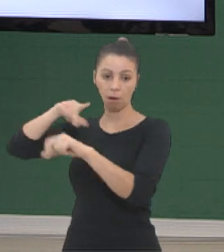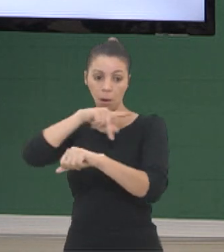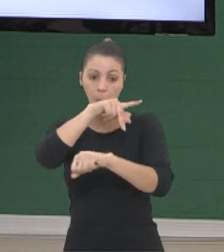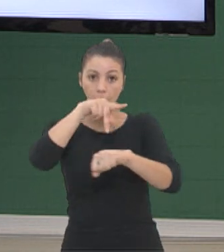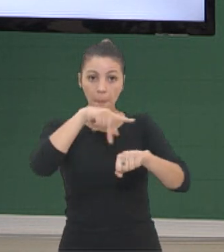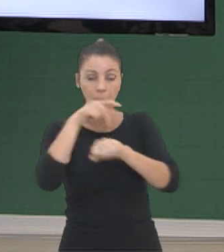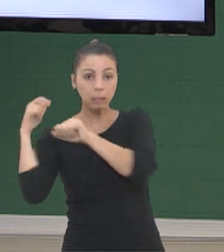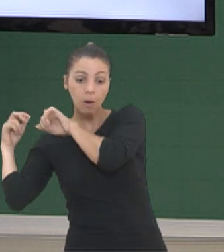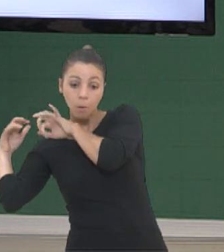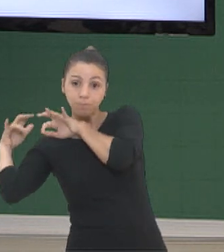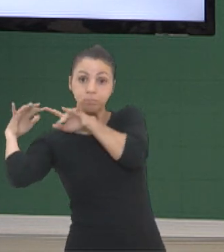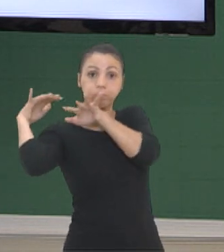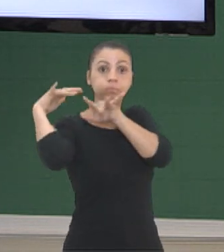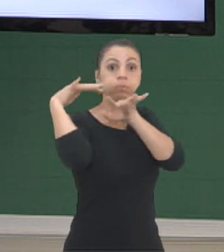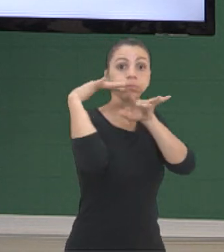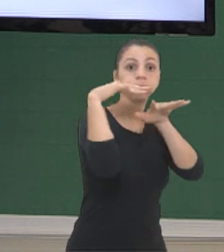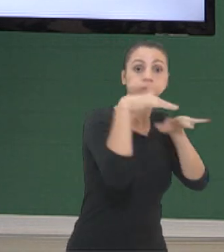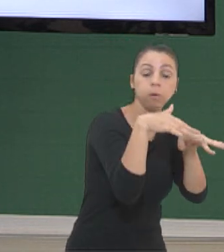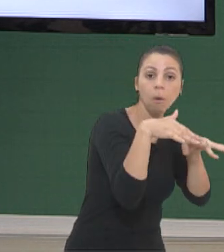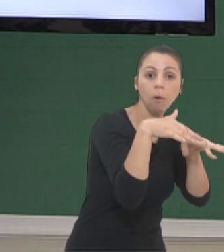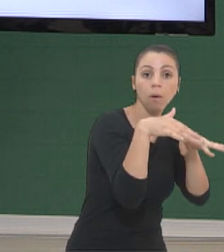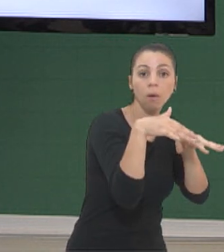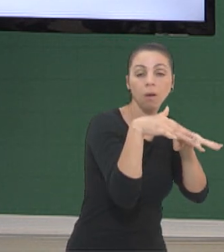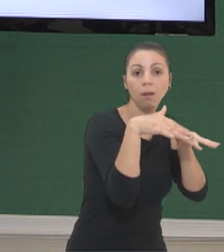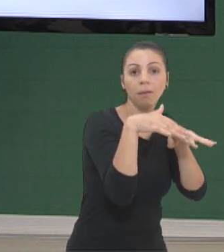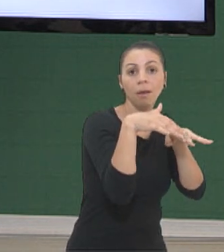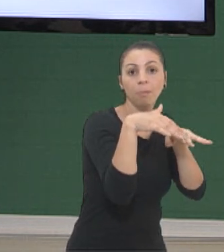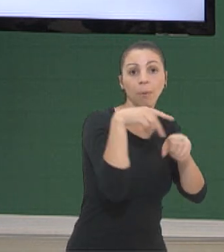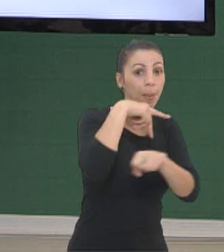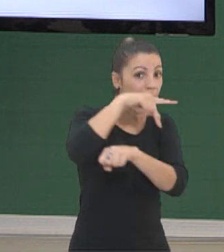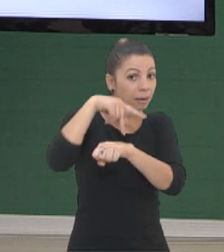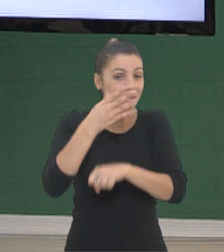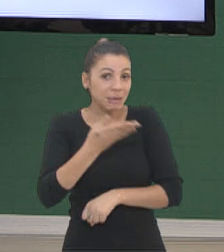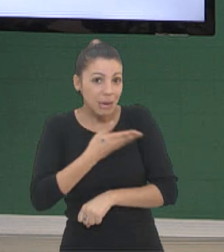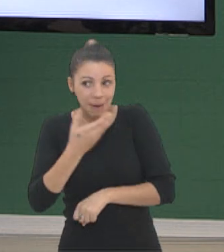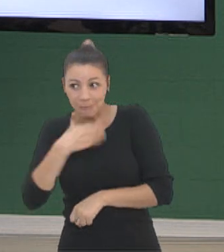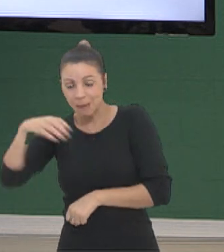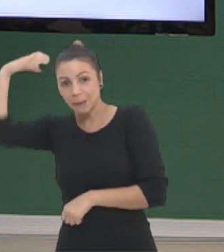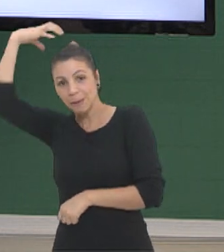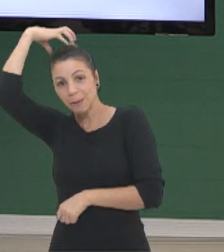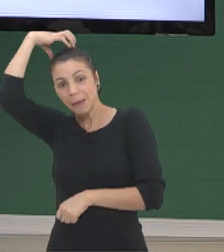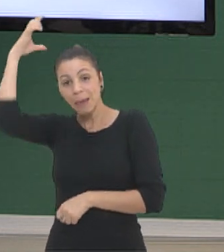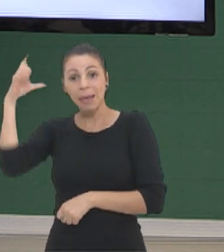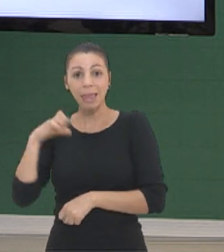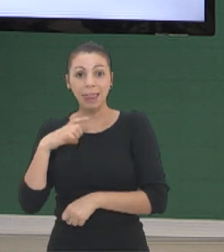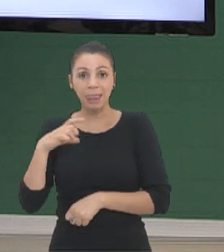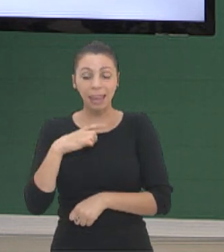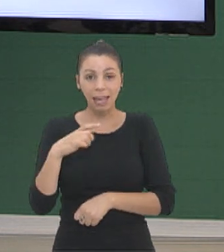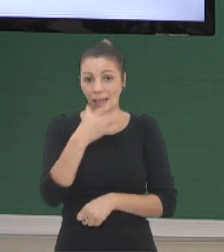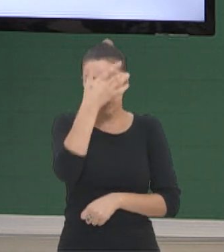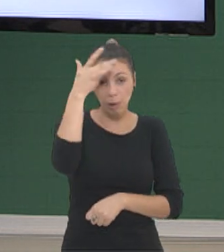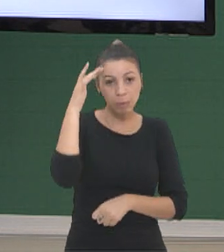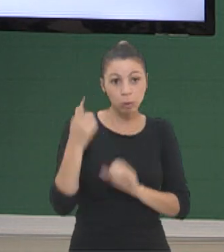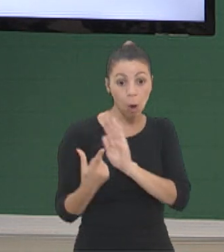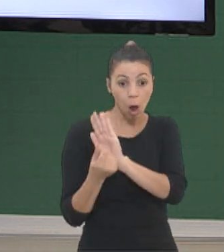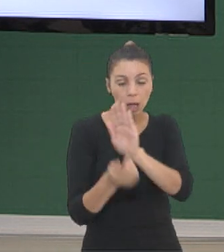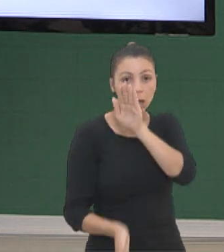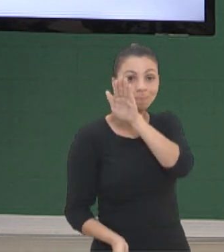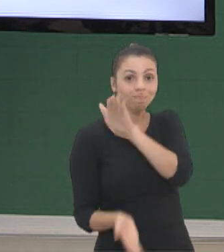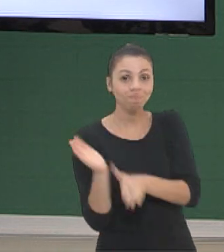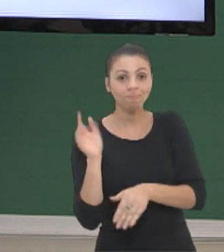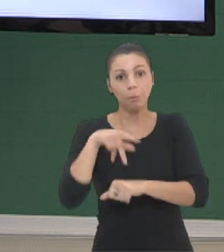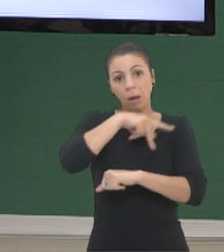invadido agora por nações que eram amigas do rei, eu tenho muitos nobres que fugiram do país,